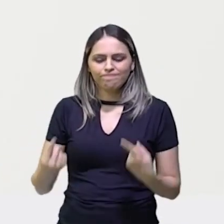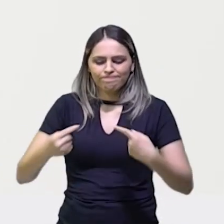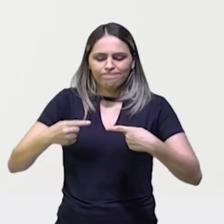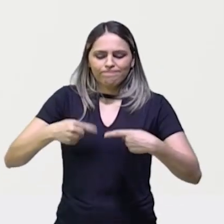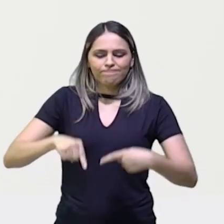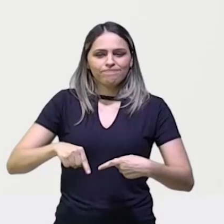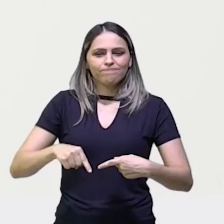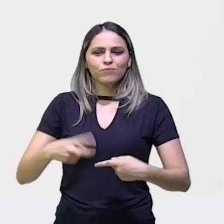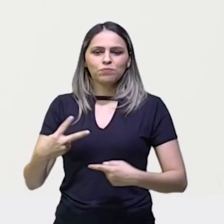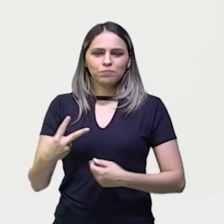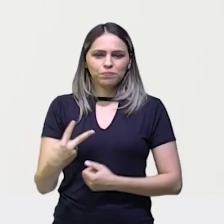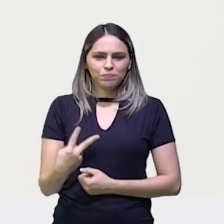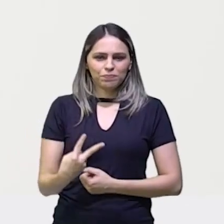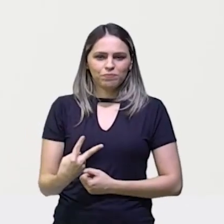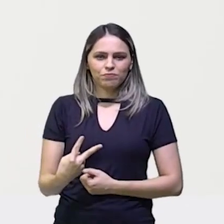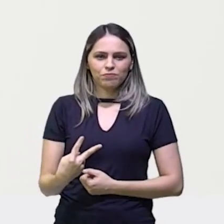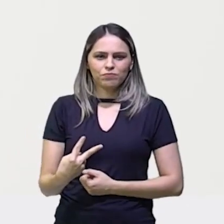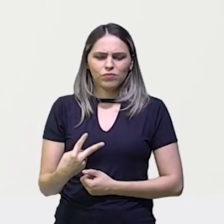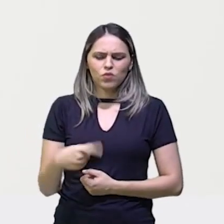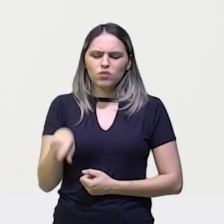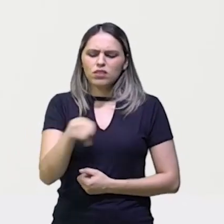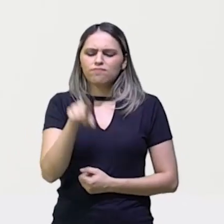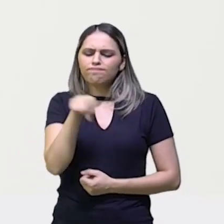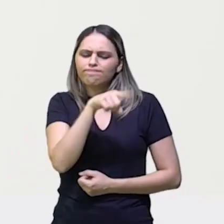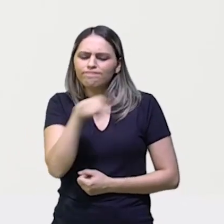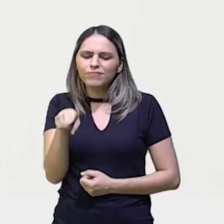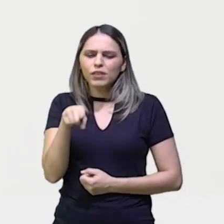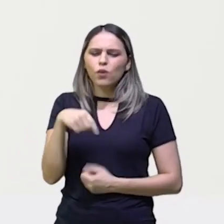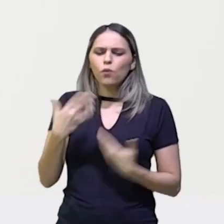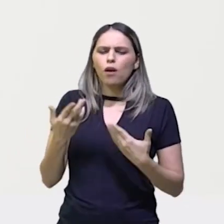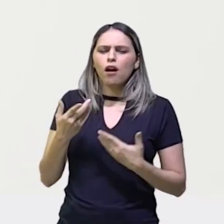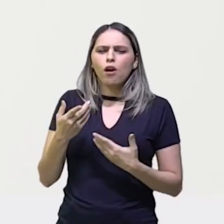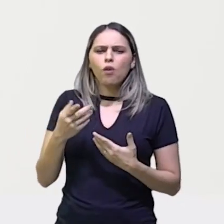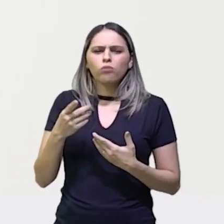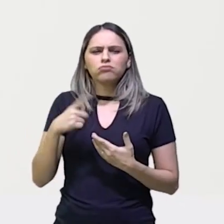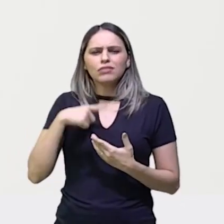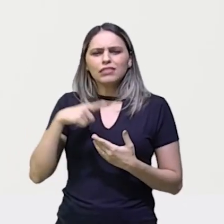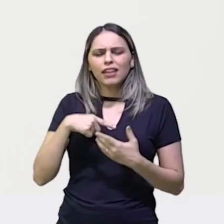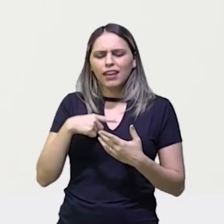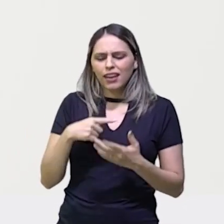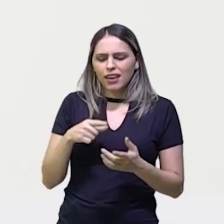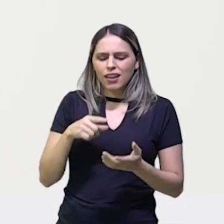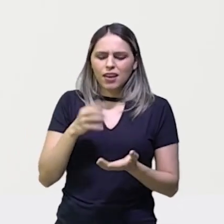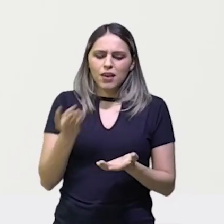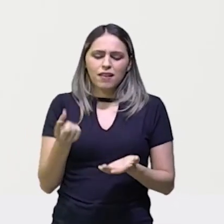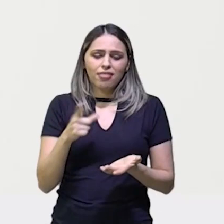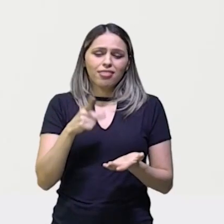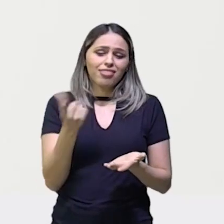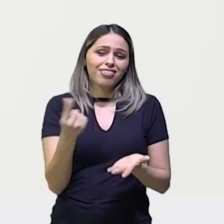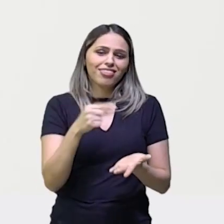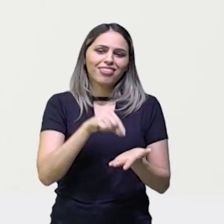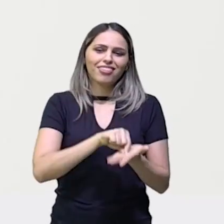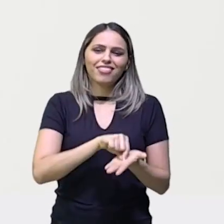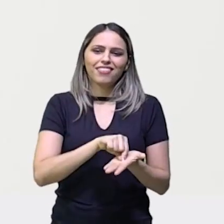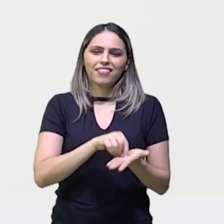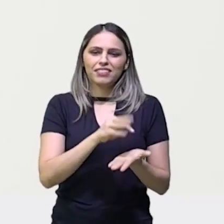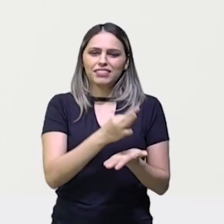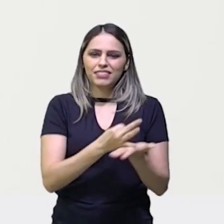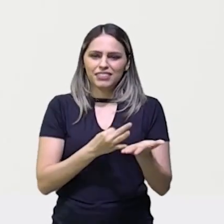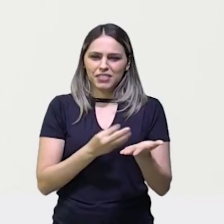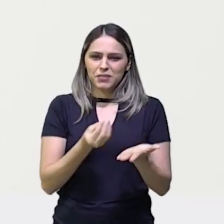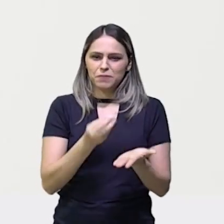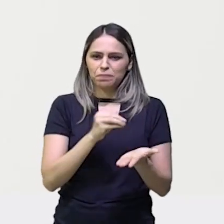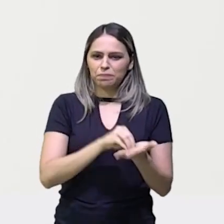Desafio número 2. Marque a opção correta do portador de texto da imagem abaixo. Vocês